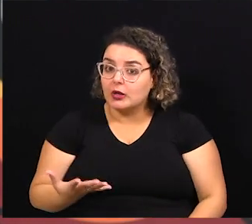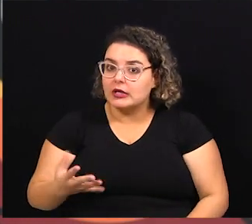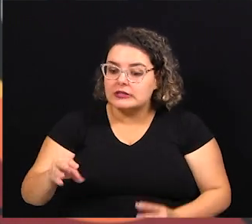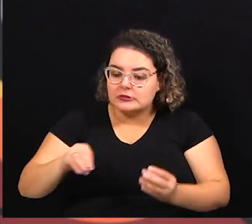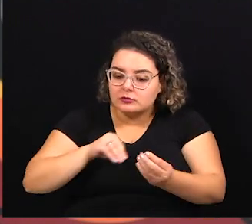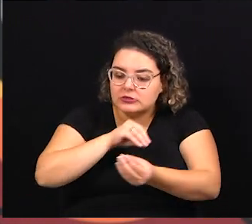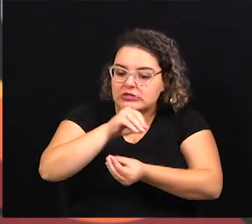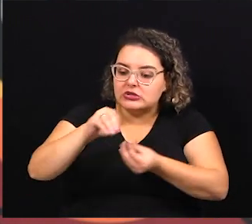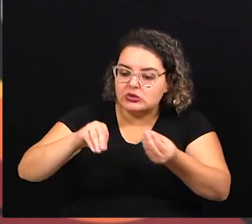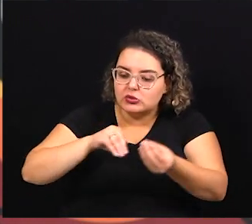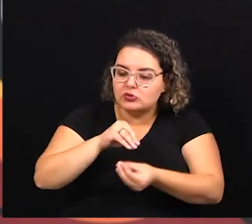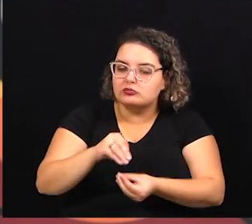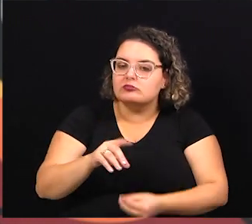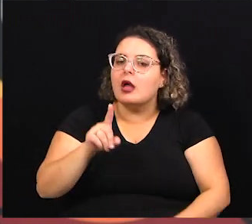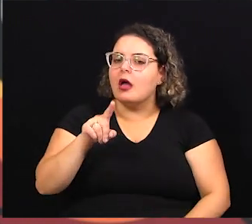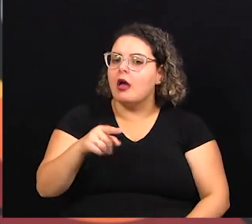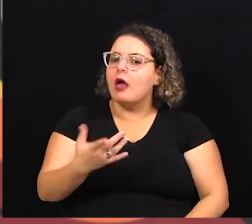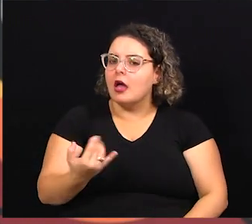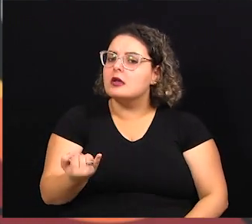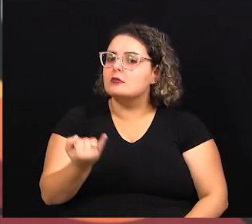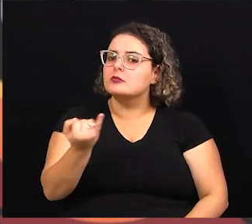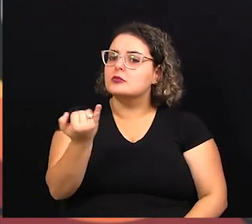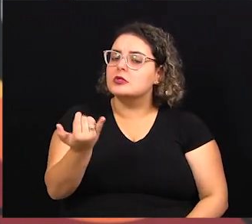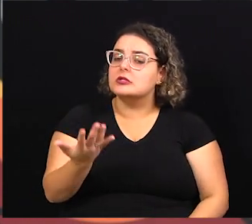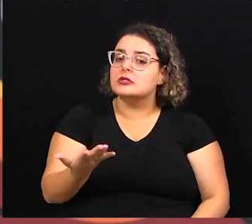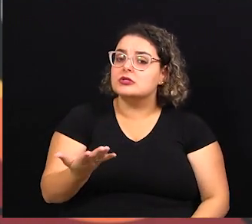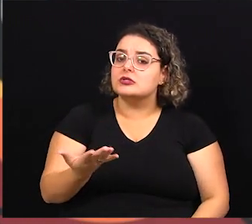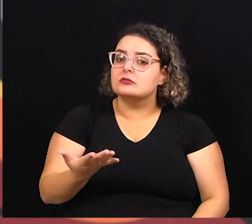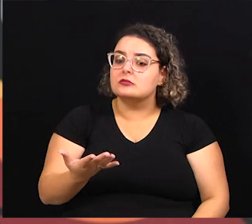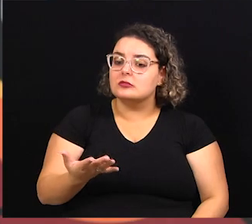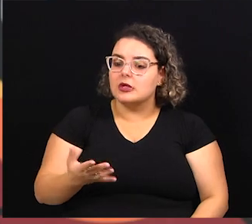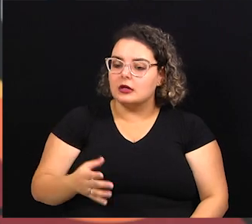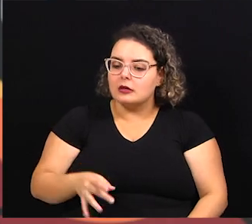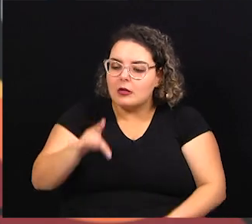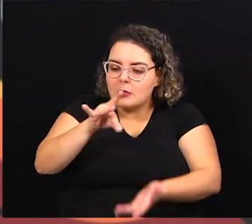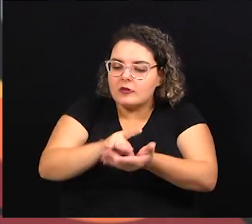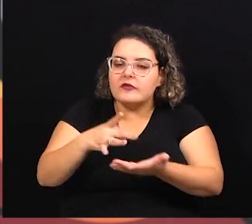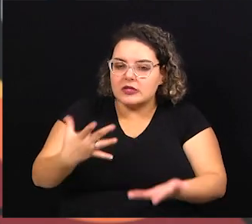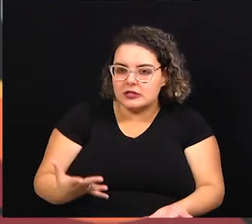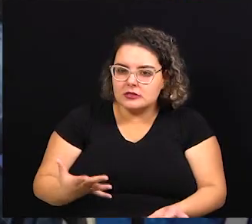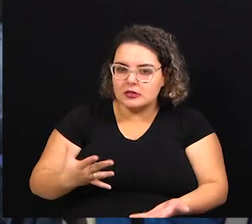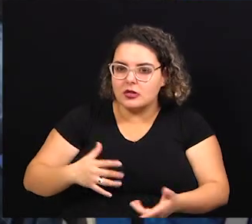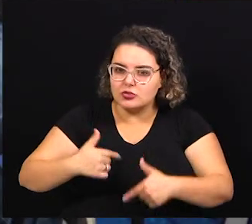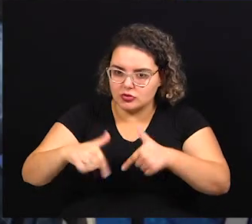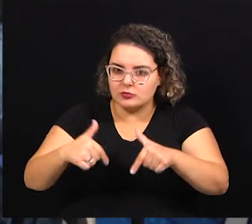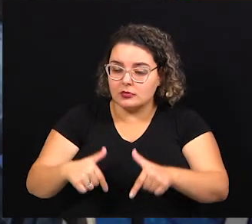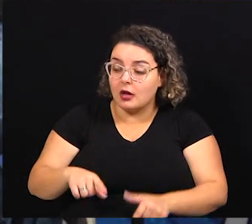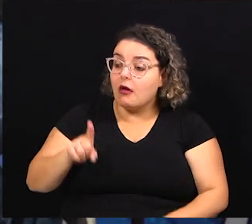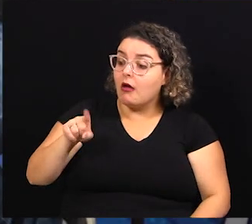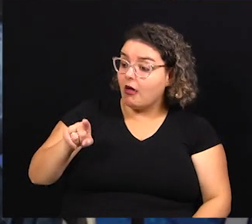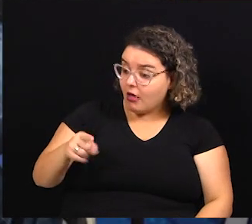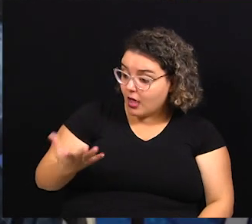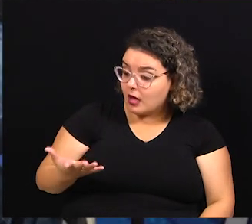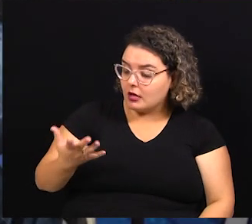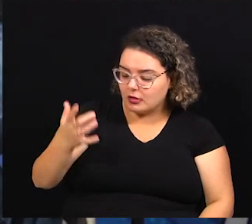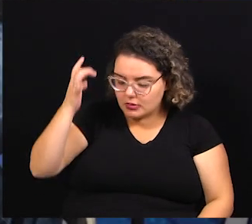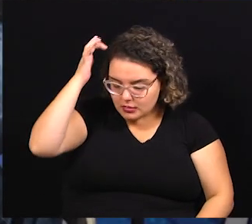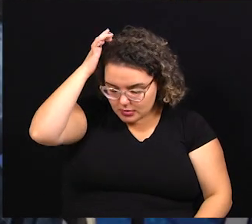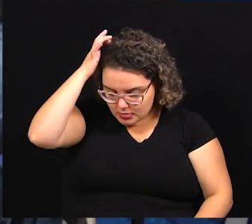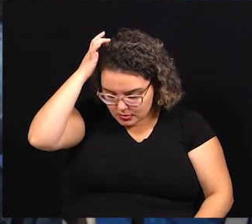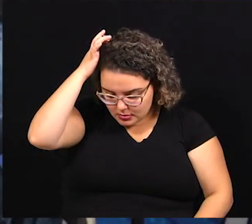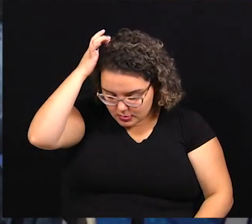essa mistura. Isso é importante, né? Para poder dar mais veracidade ao trabalho? Não, exatamente. Assim,